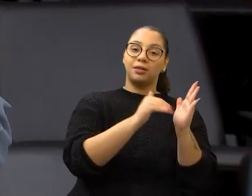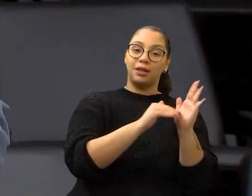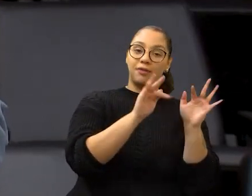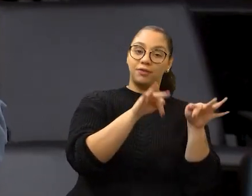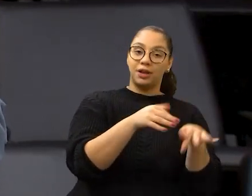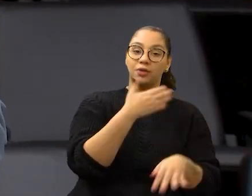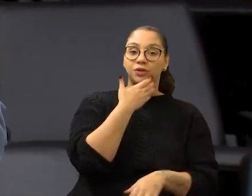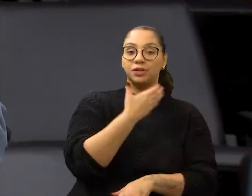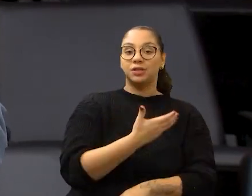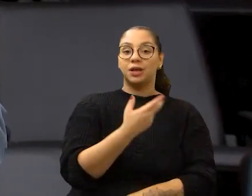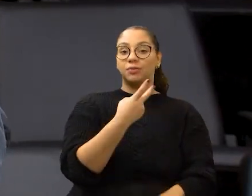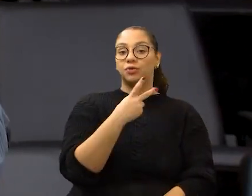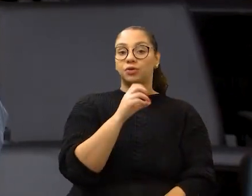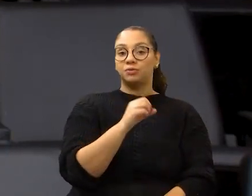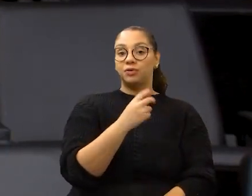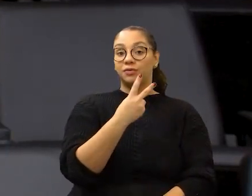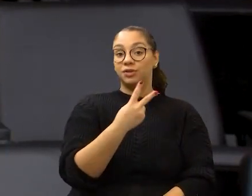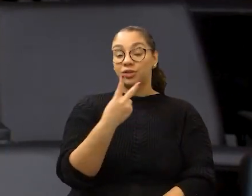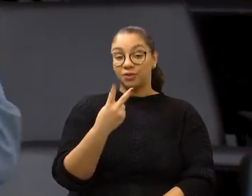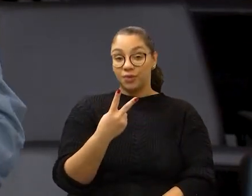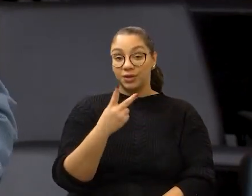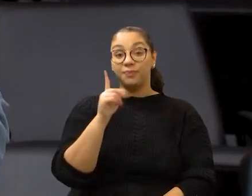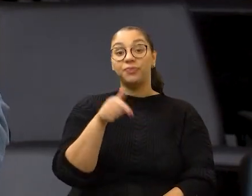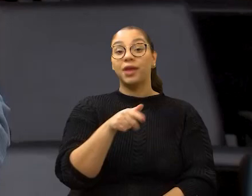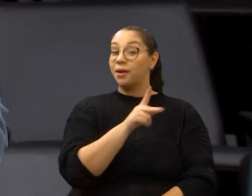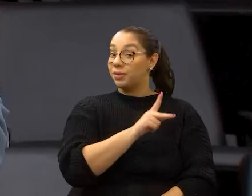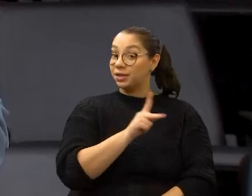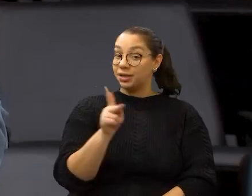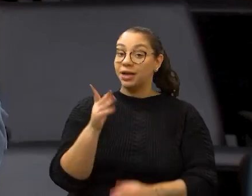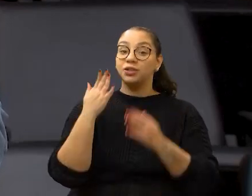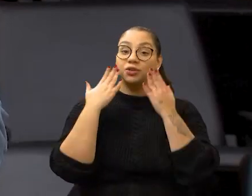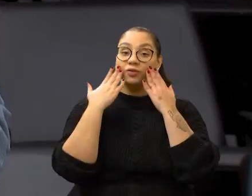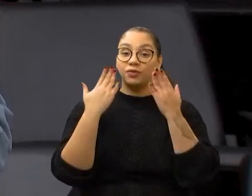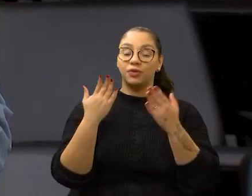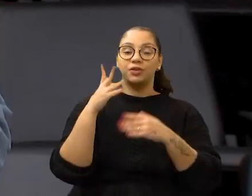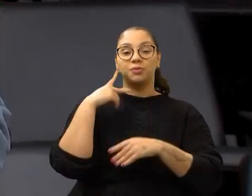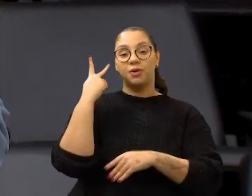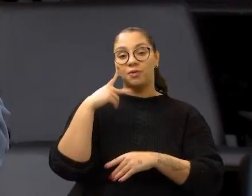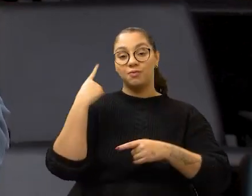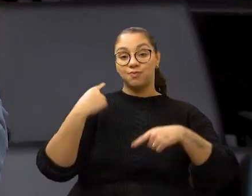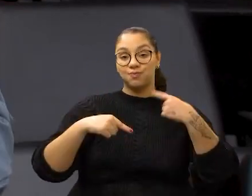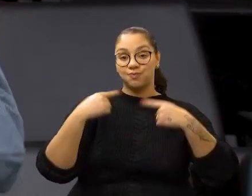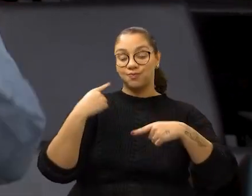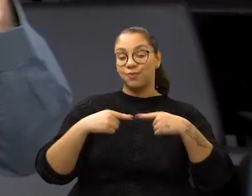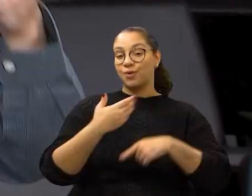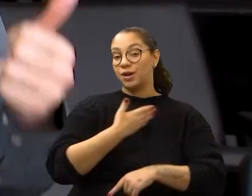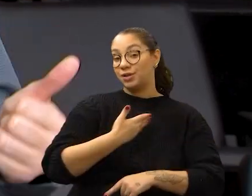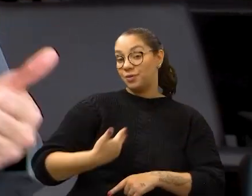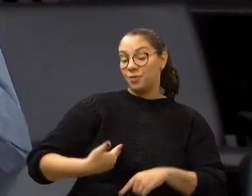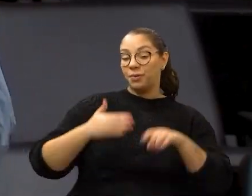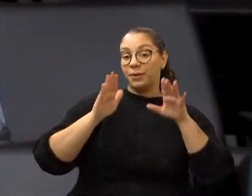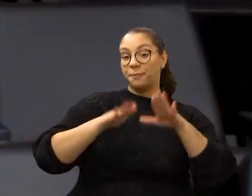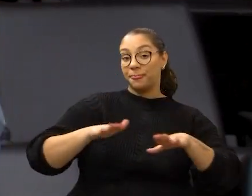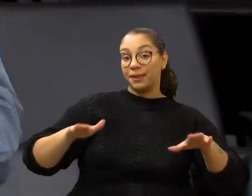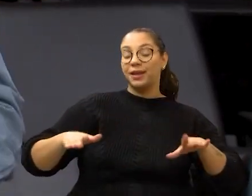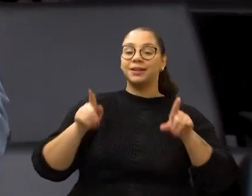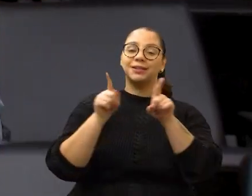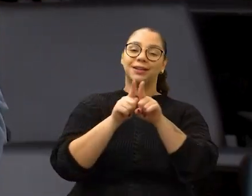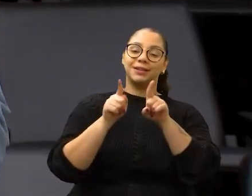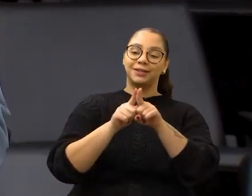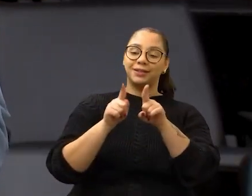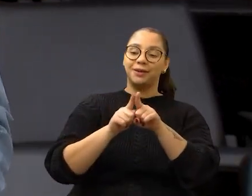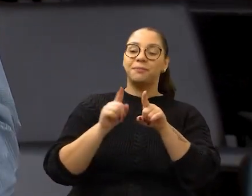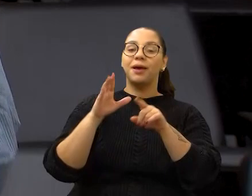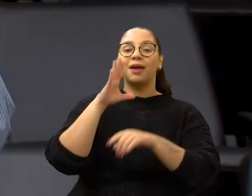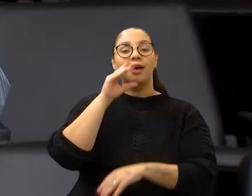de dezembro de 2022. É presidente da Frente Parlamentar de Políticas Públicas para as Crianças e também para